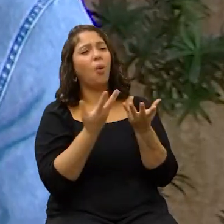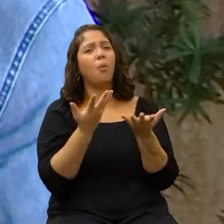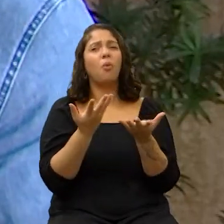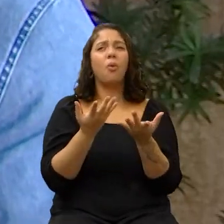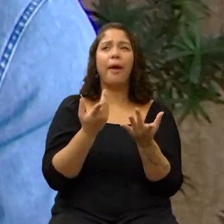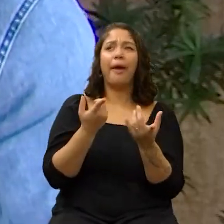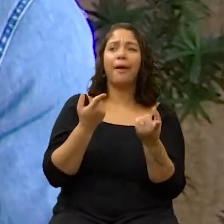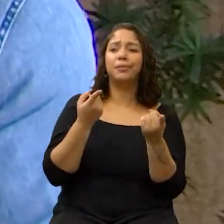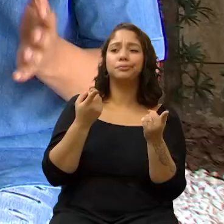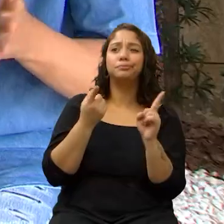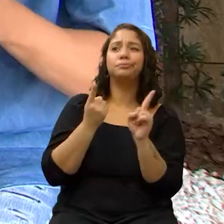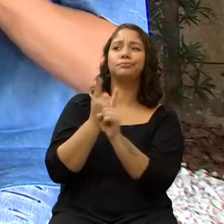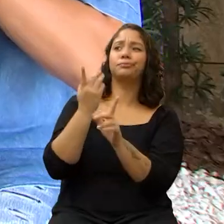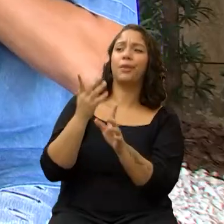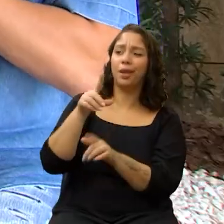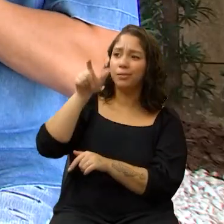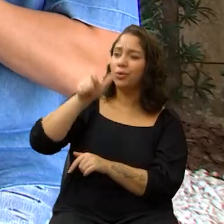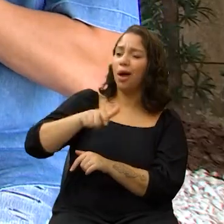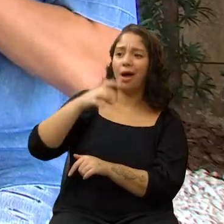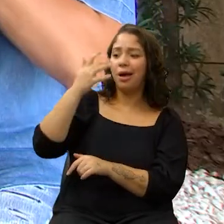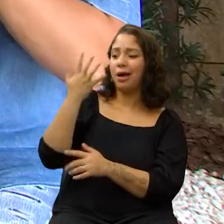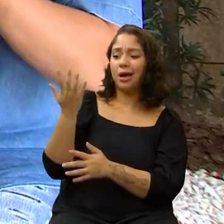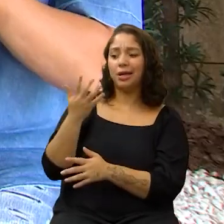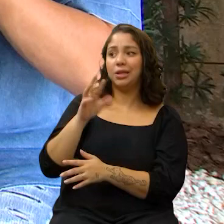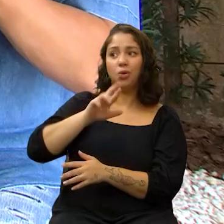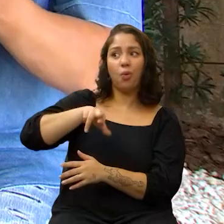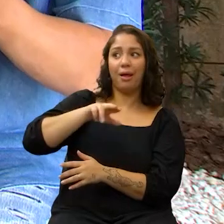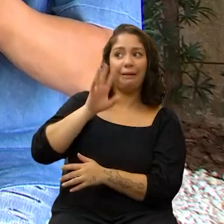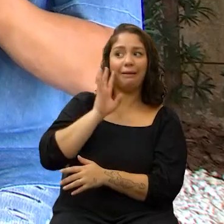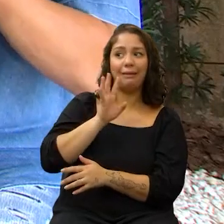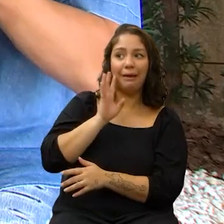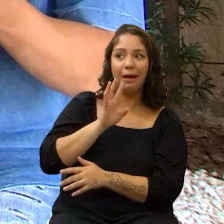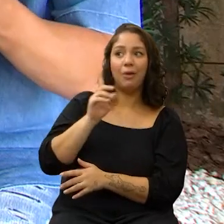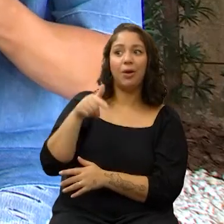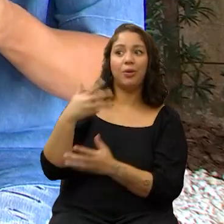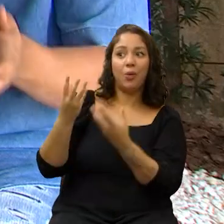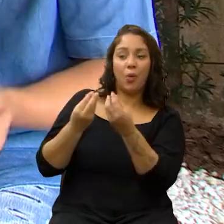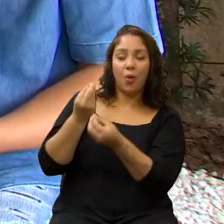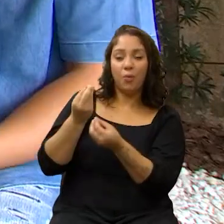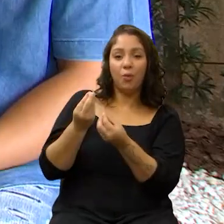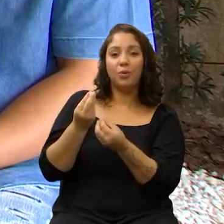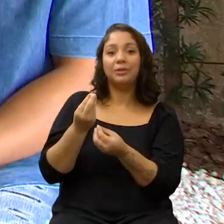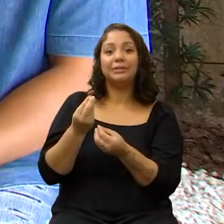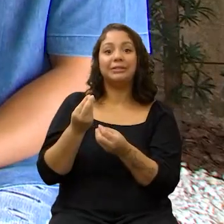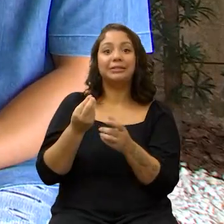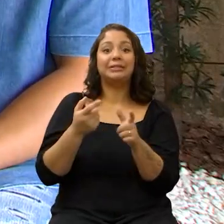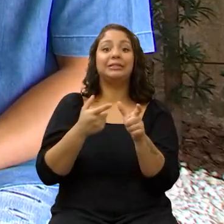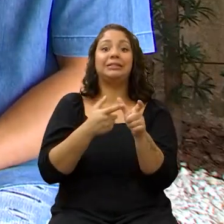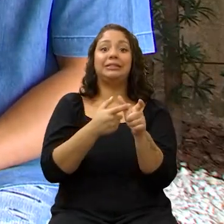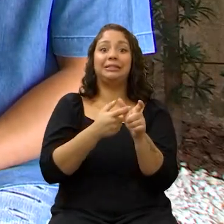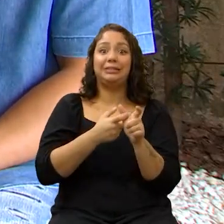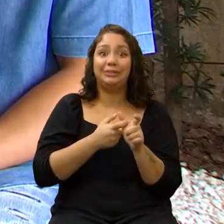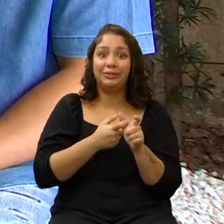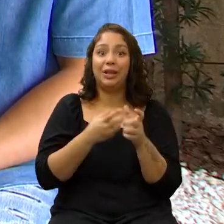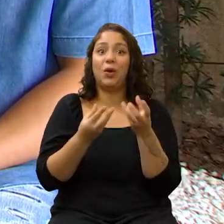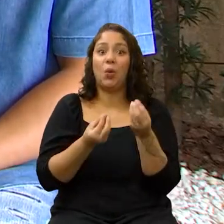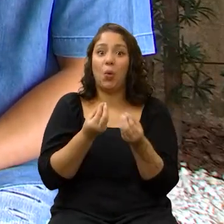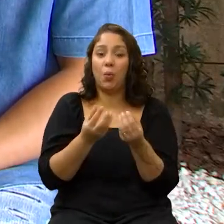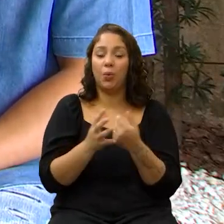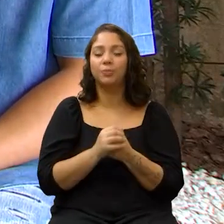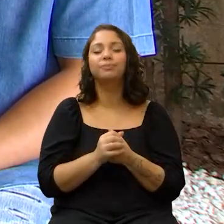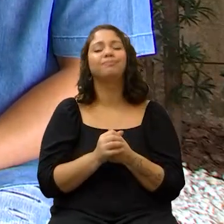situação não tão legal antes de chegar naquela situação pior, dívida, né? Olha, a gente